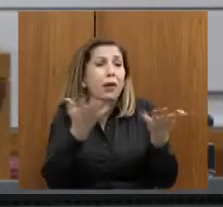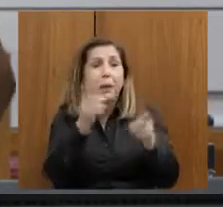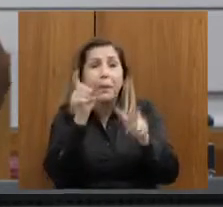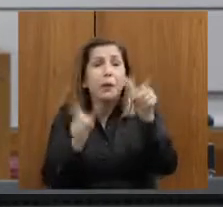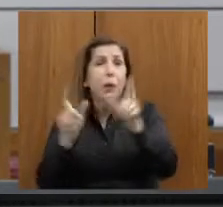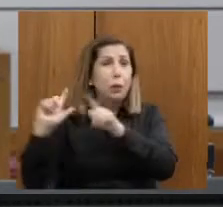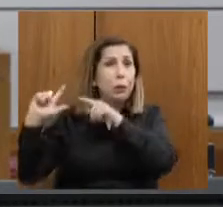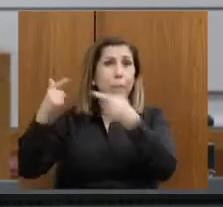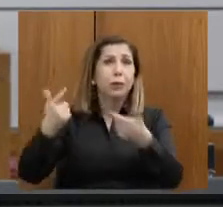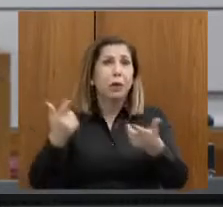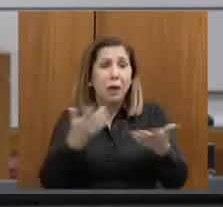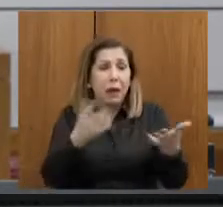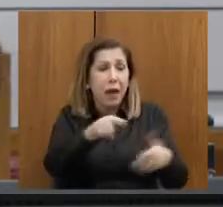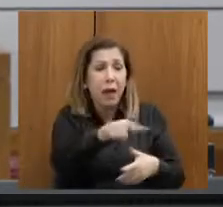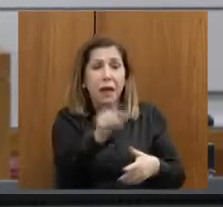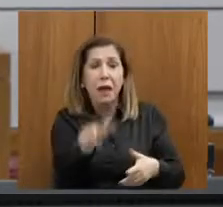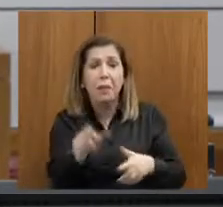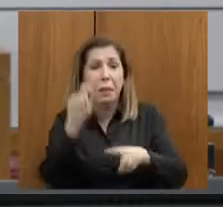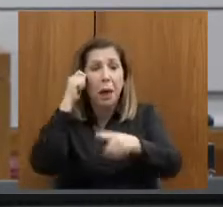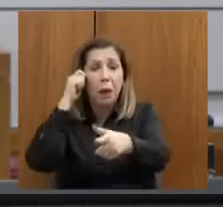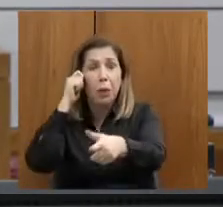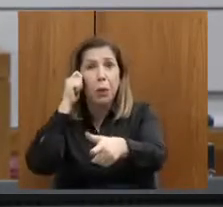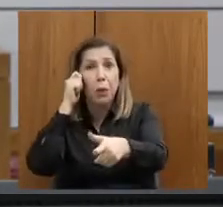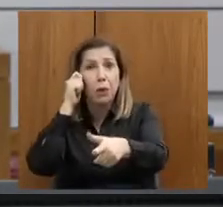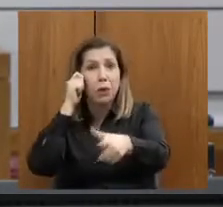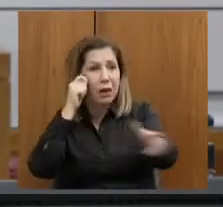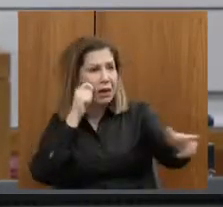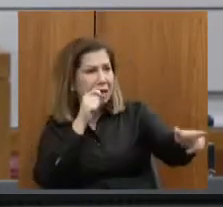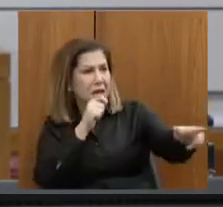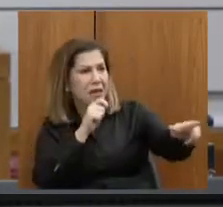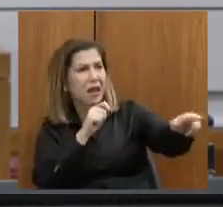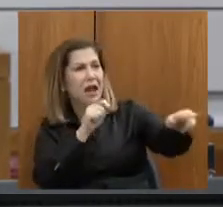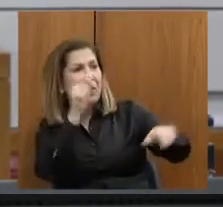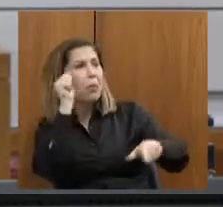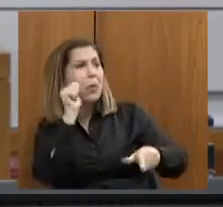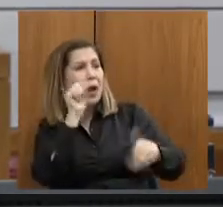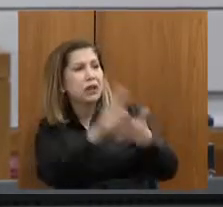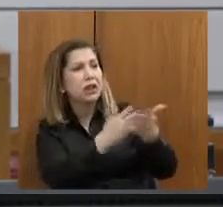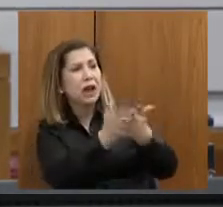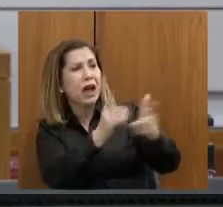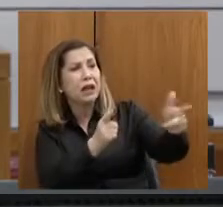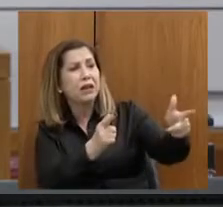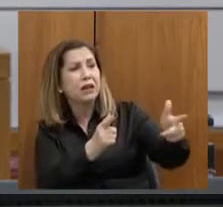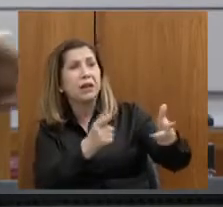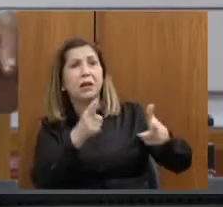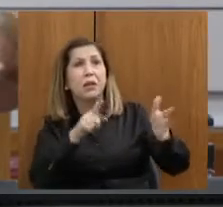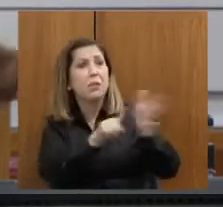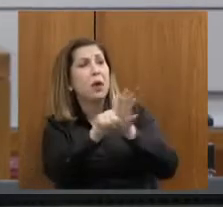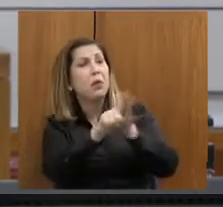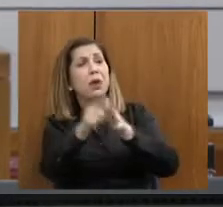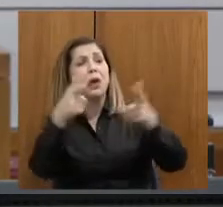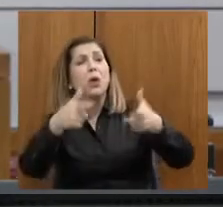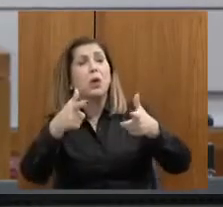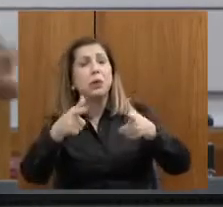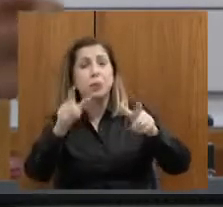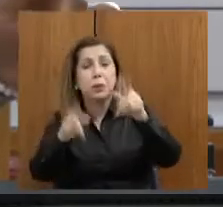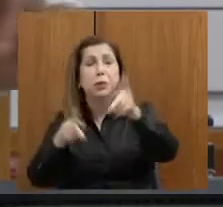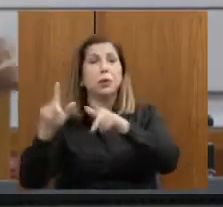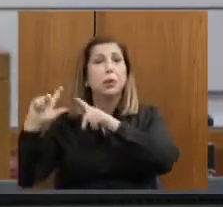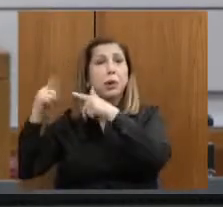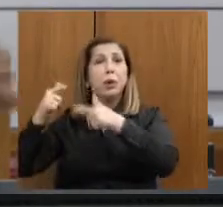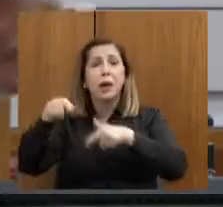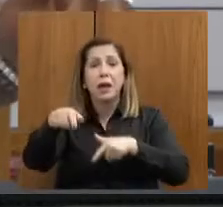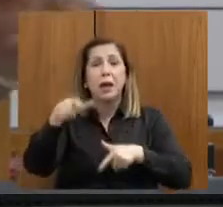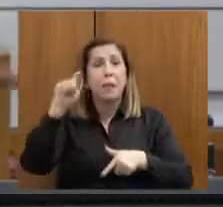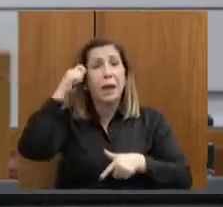tradicional aqui a da população preta que ela vem aquela chata lá só falar de rápido tá perguntando cadê o povo de tradição aqui cadê o